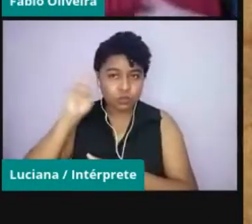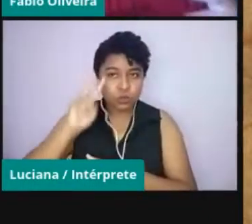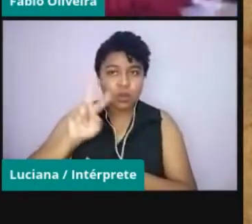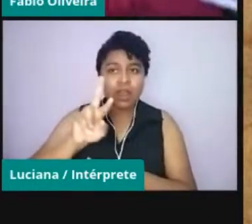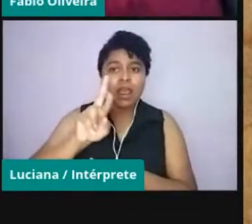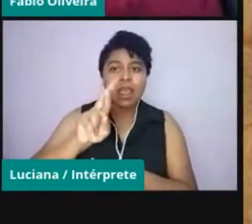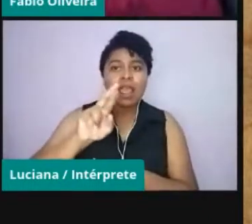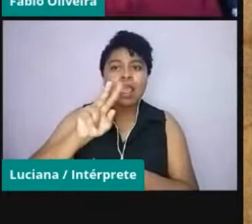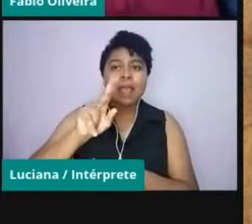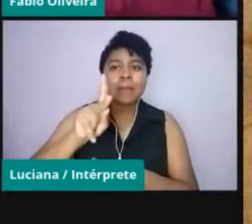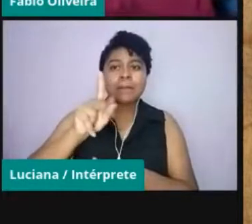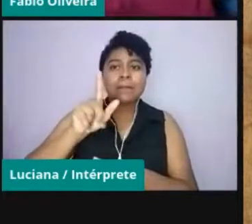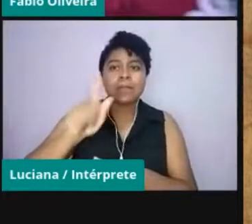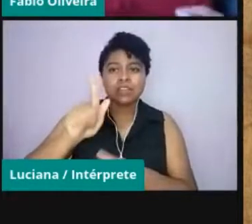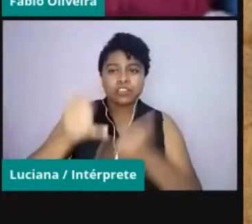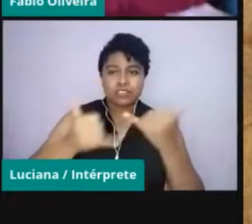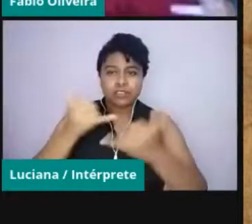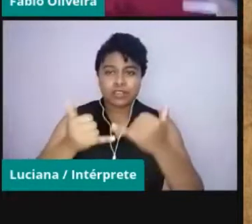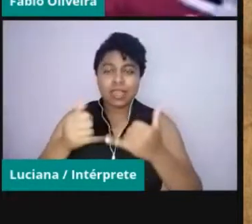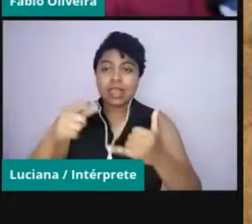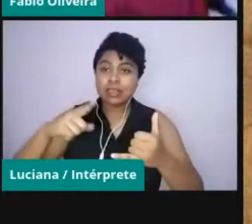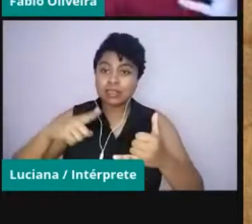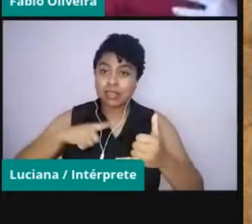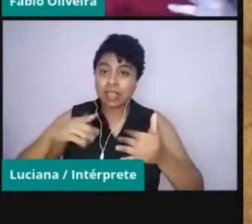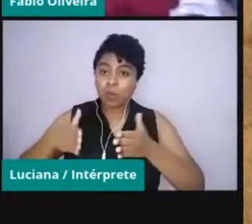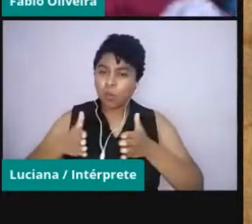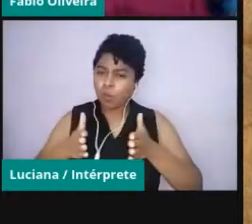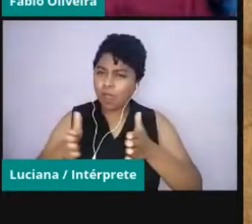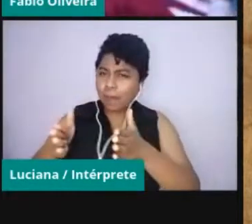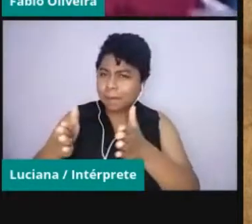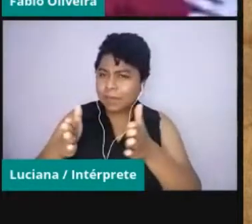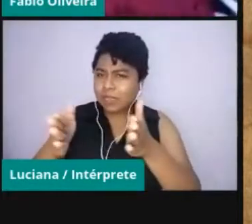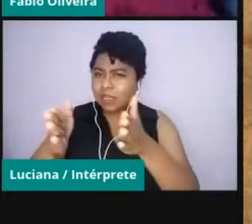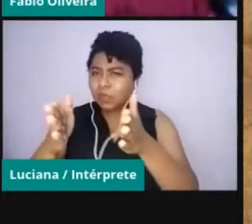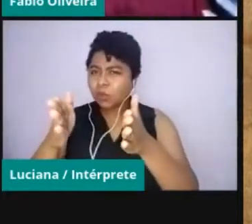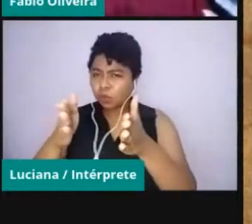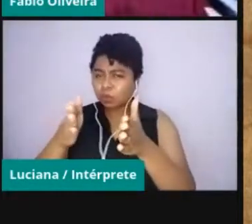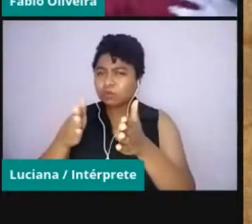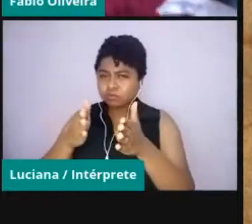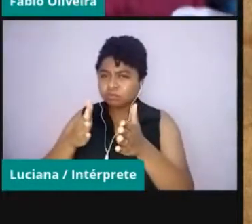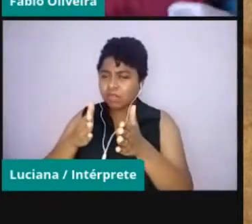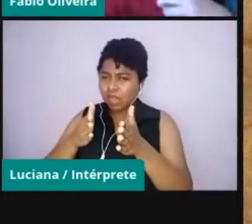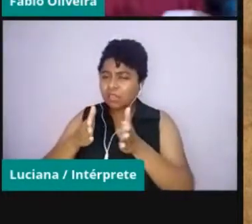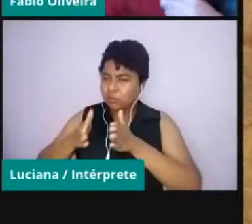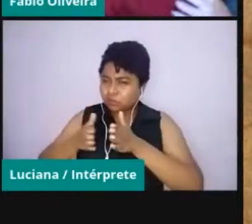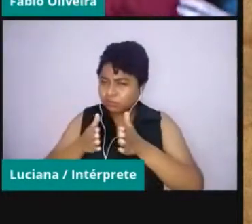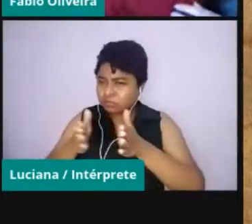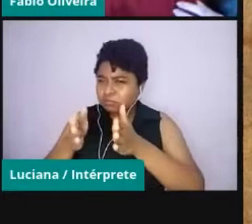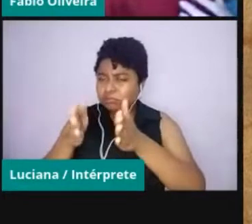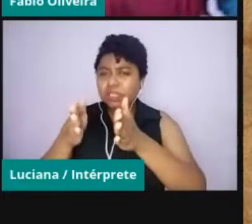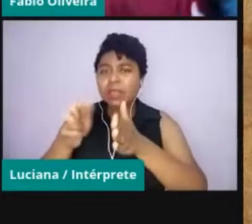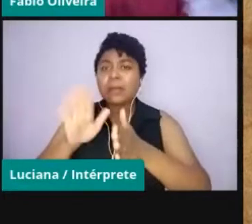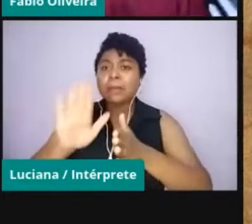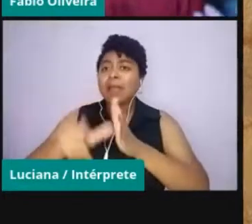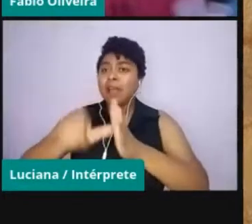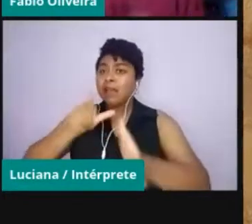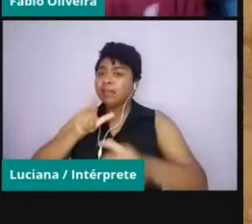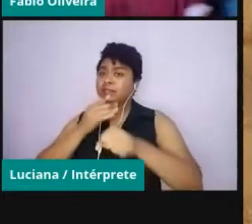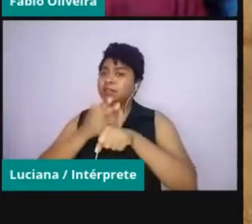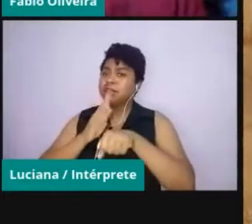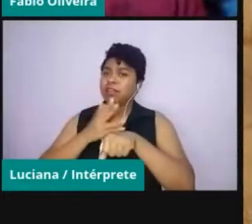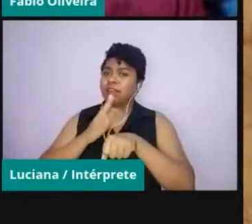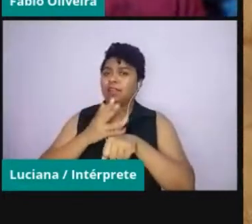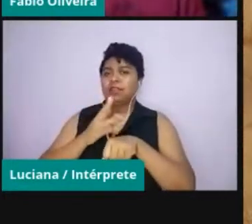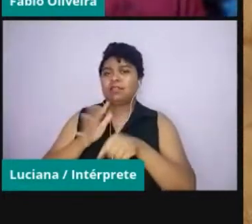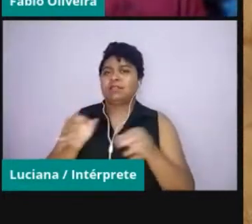que tem um caminho a ser seguido, ou que você pensa que seria uma forma de seguir. Mas você tem que estar preparado para, assim